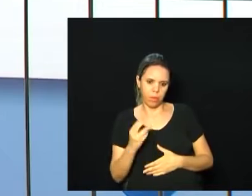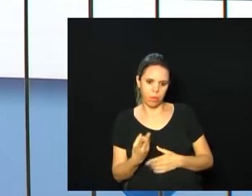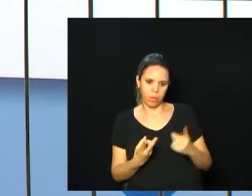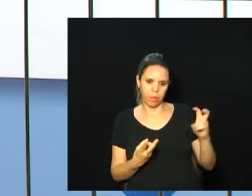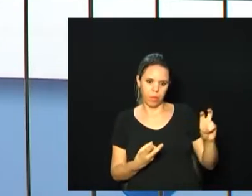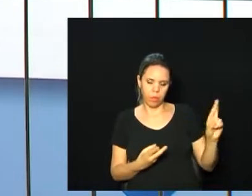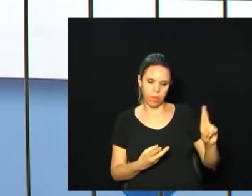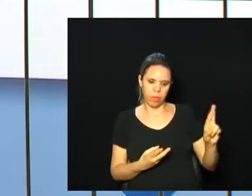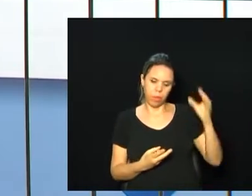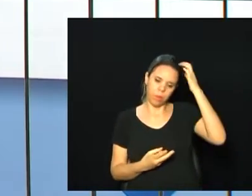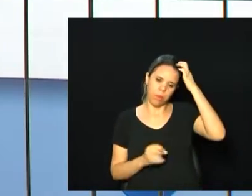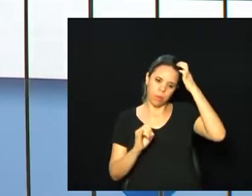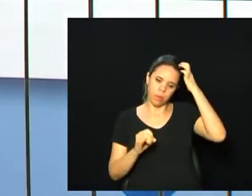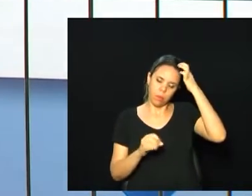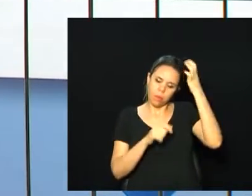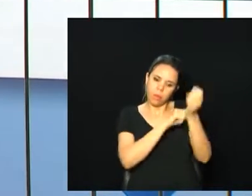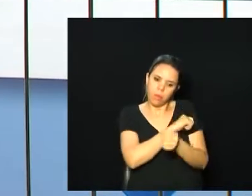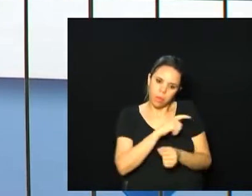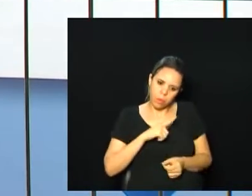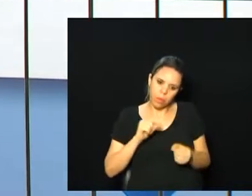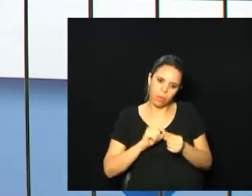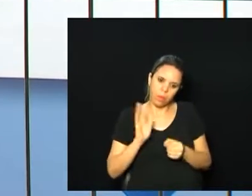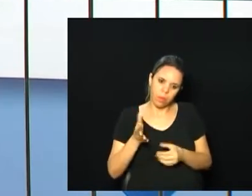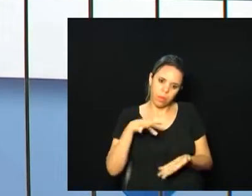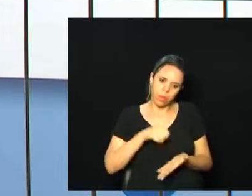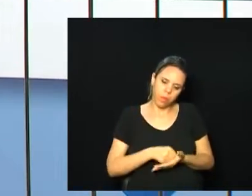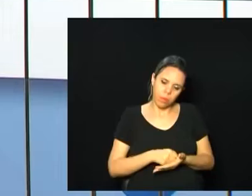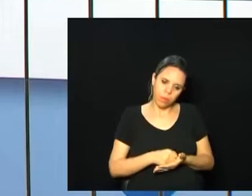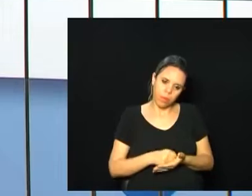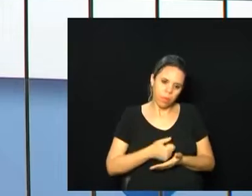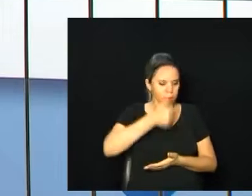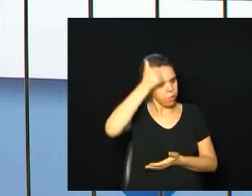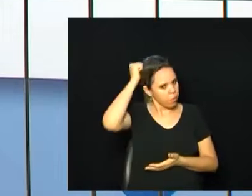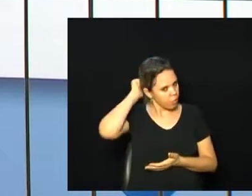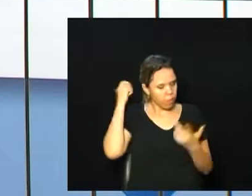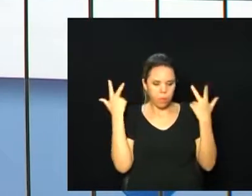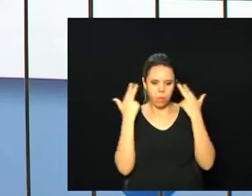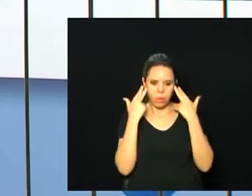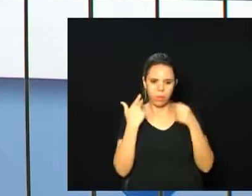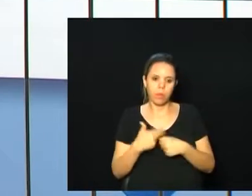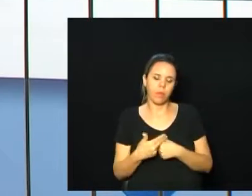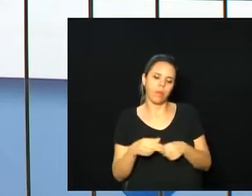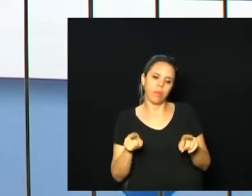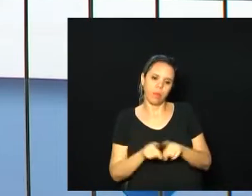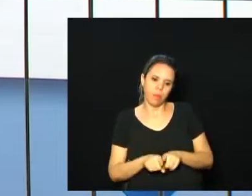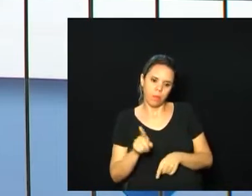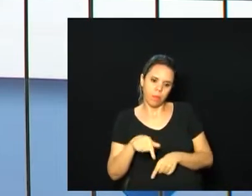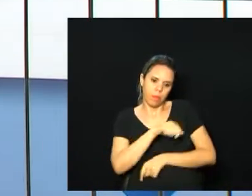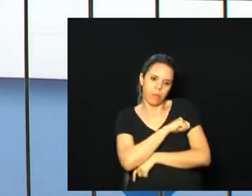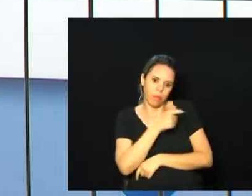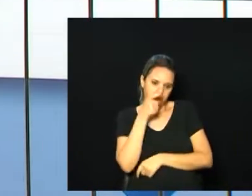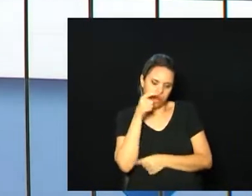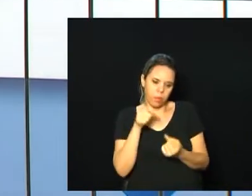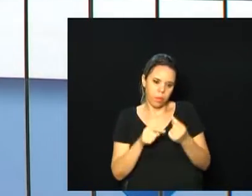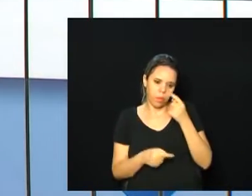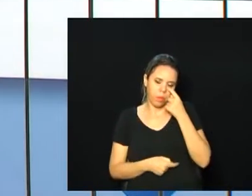15, caso o aluno também tenha feito já a sua inscrição para o vestibular normal da Unicamp. Então, você que é aluno, veja se